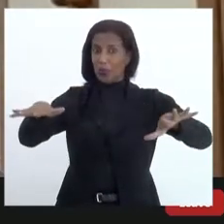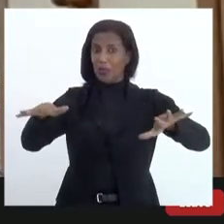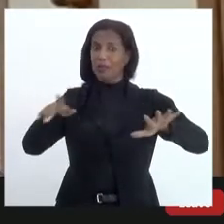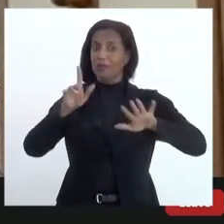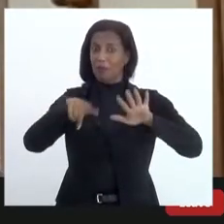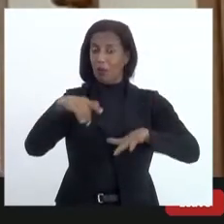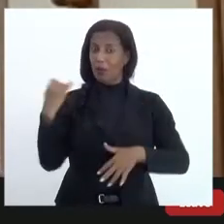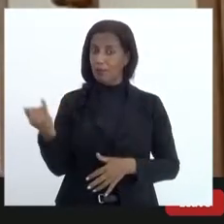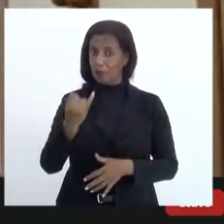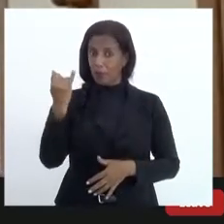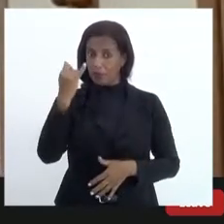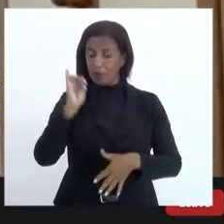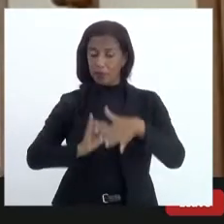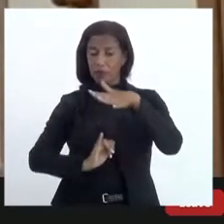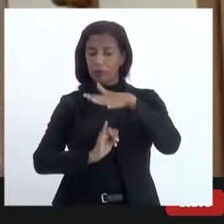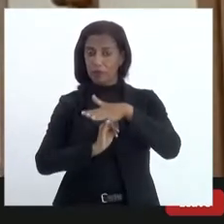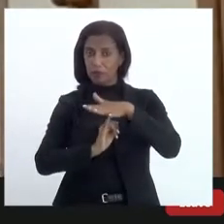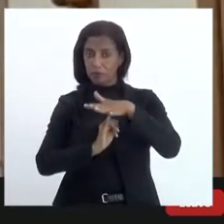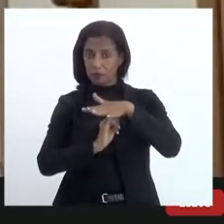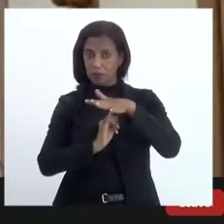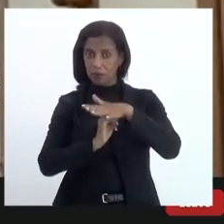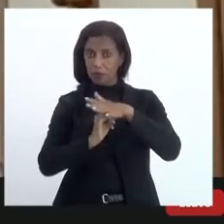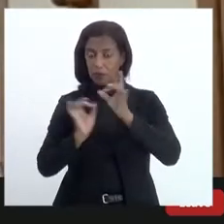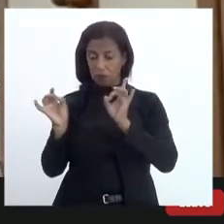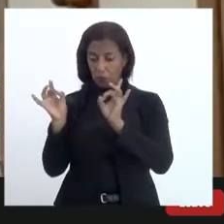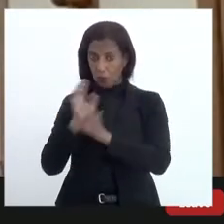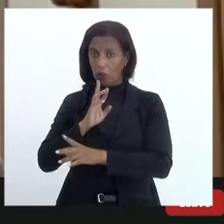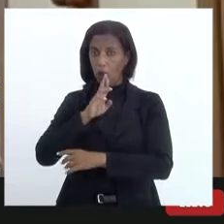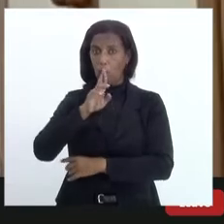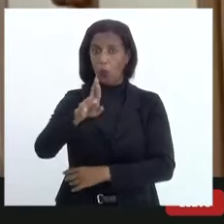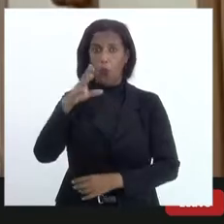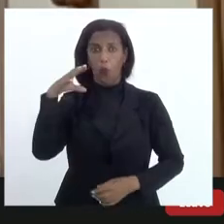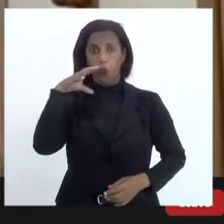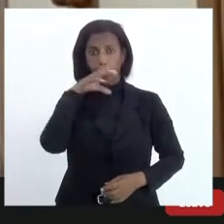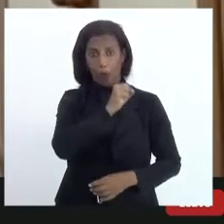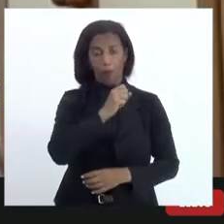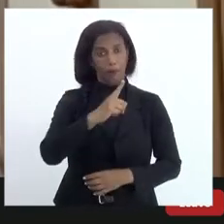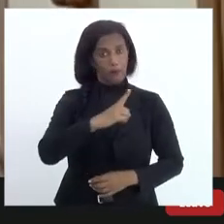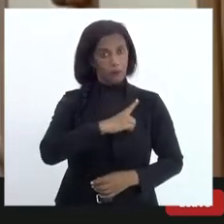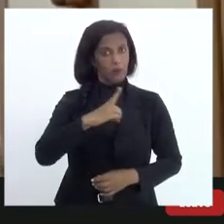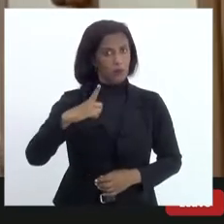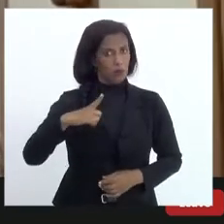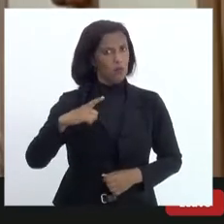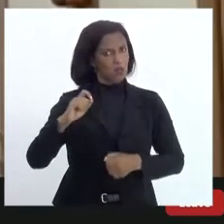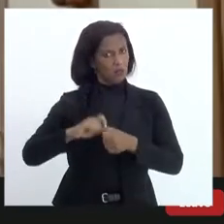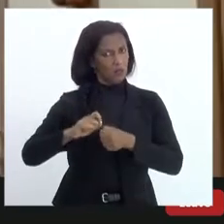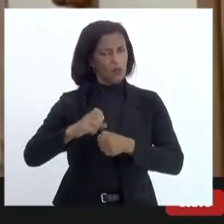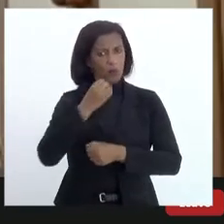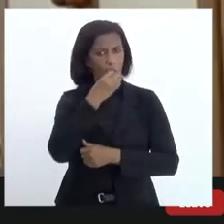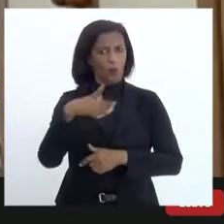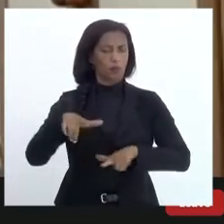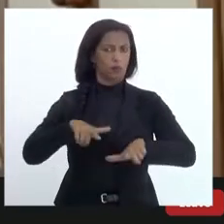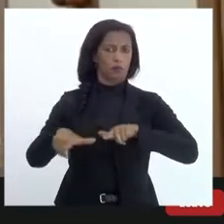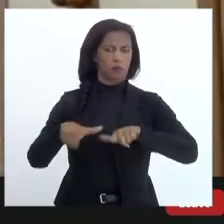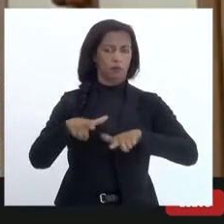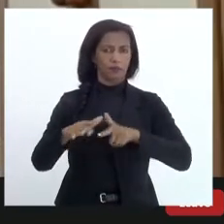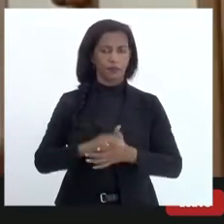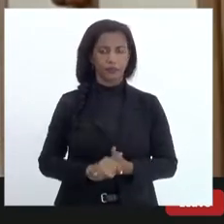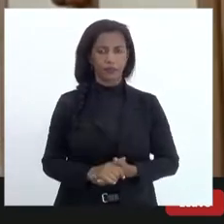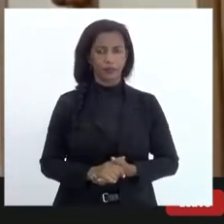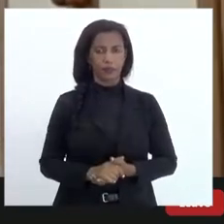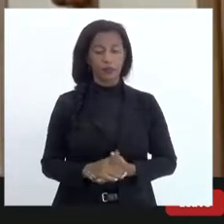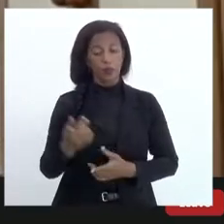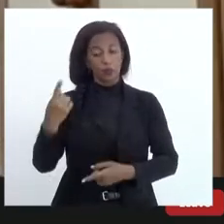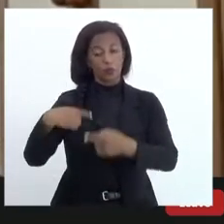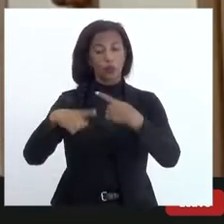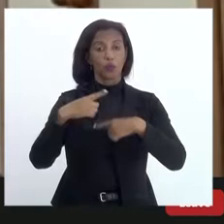instituições estejam atentas para poder dar uma resposta rápida, né? E a Defensoria, ela tem feito isso. Então,